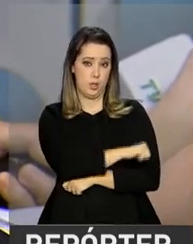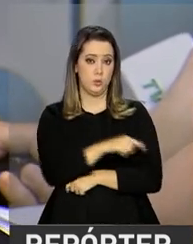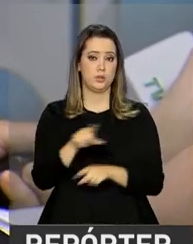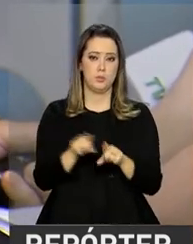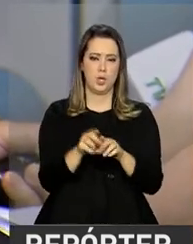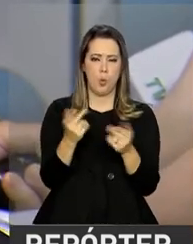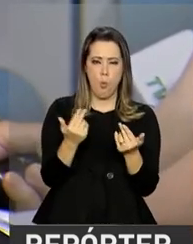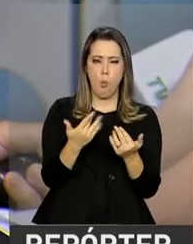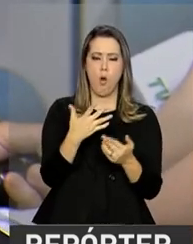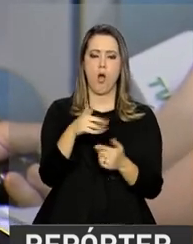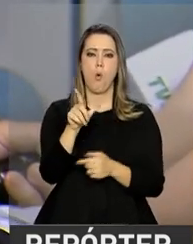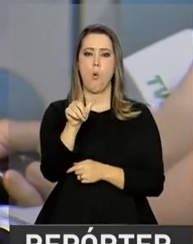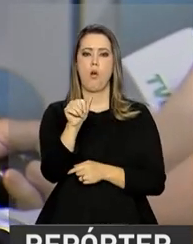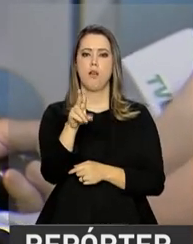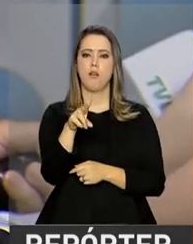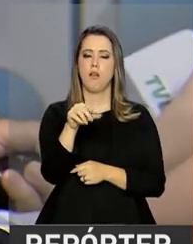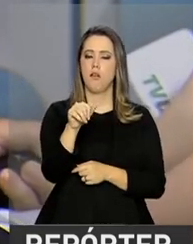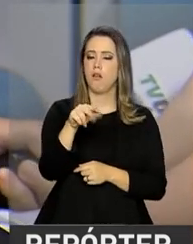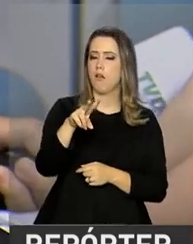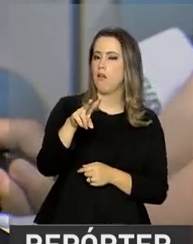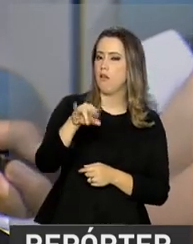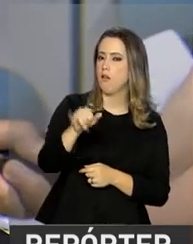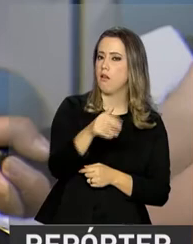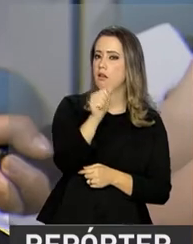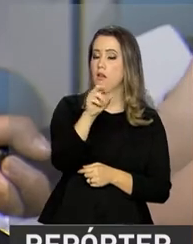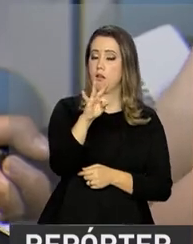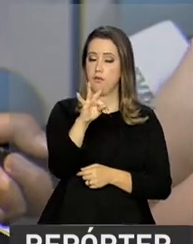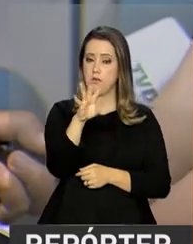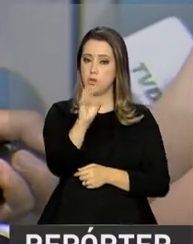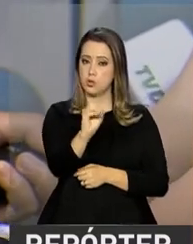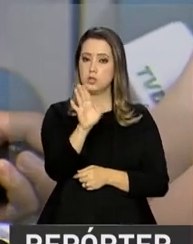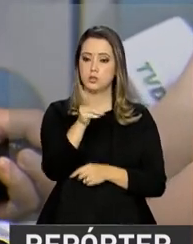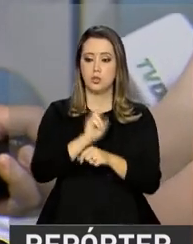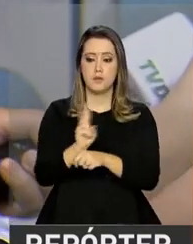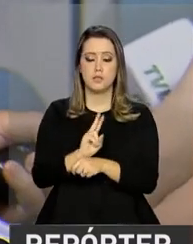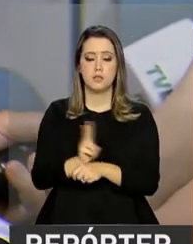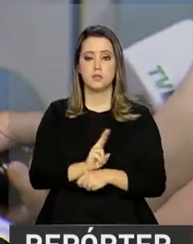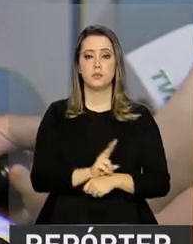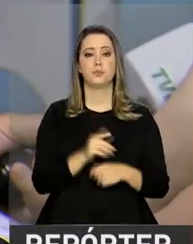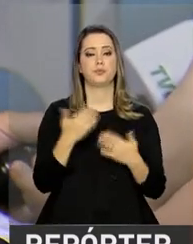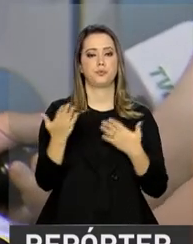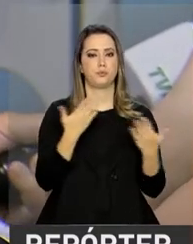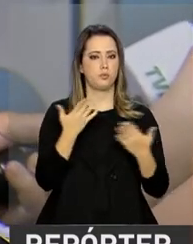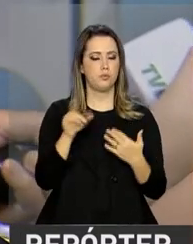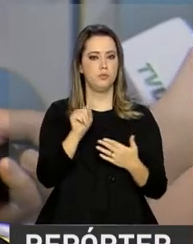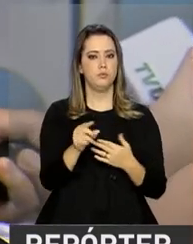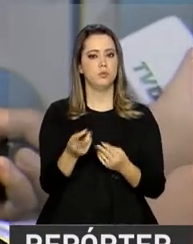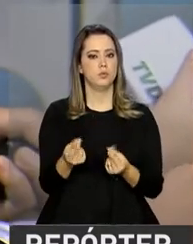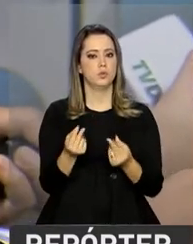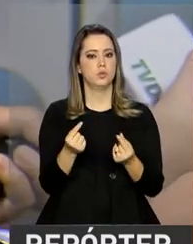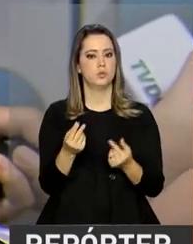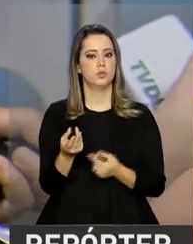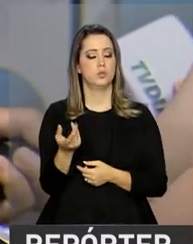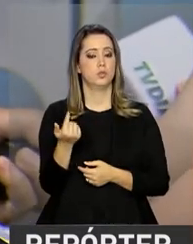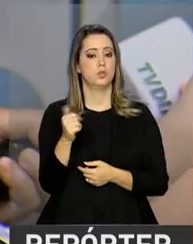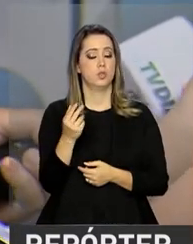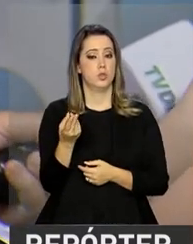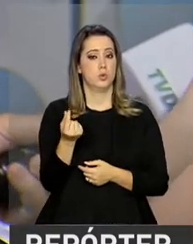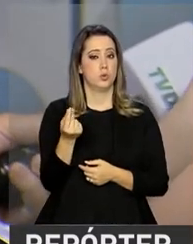pouco mais de 120 procedimentos de fiscalização em andamento e temos em relação aos fundos de pensão